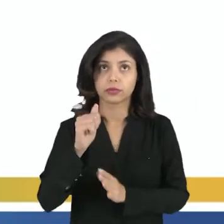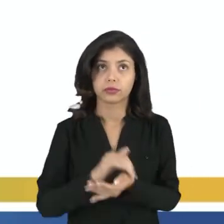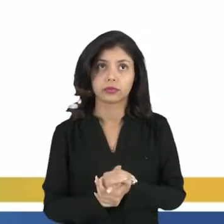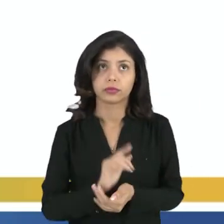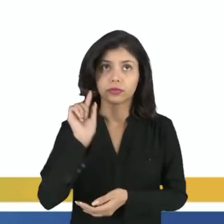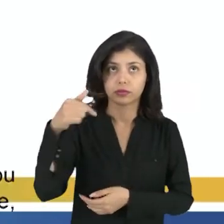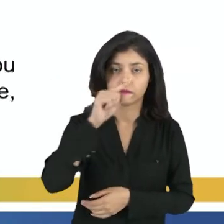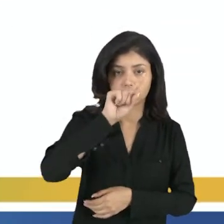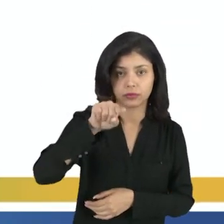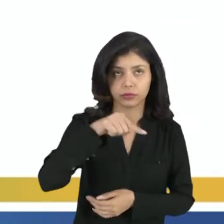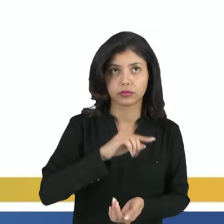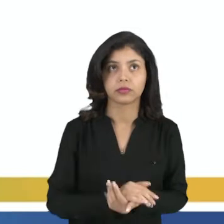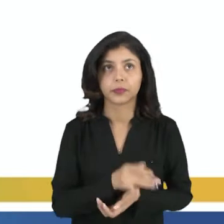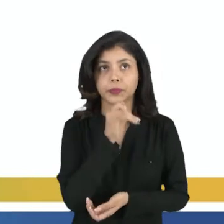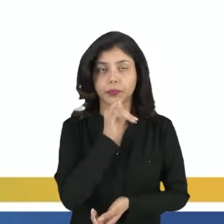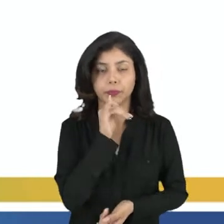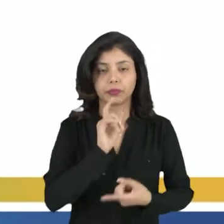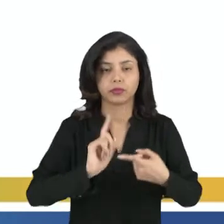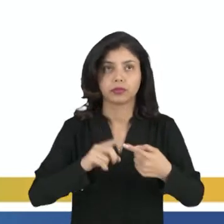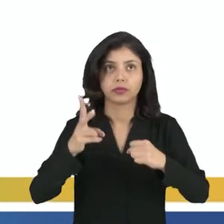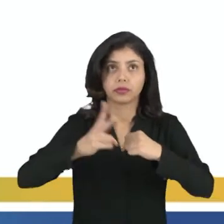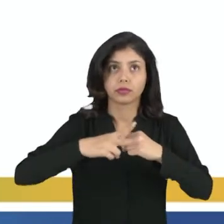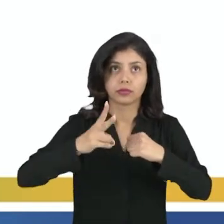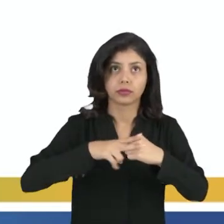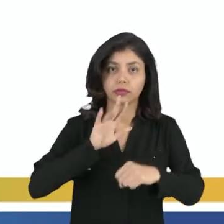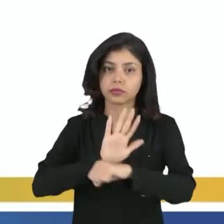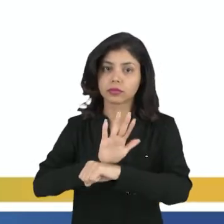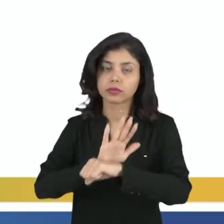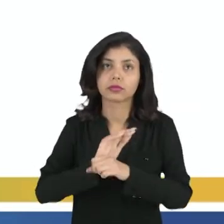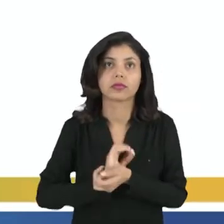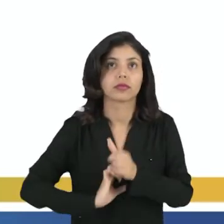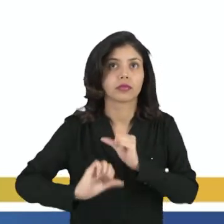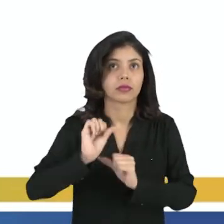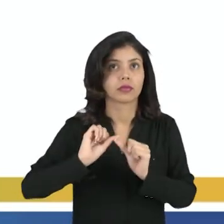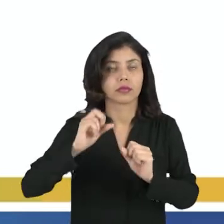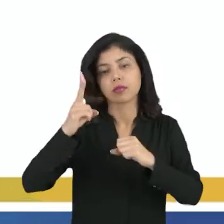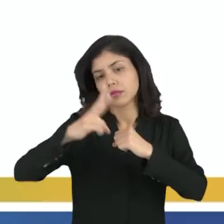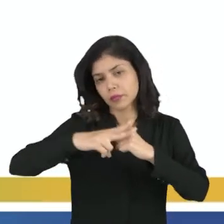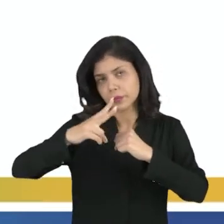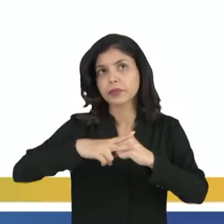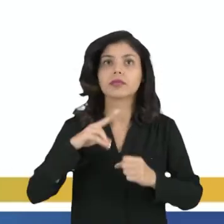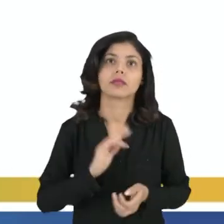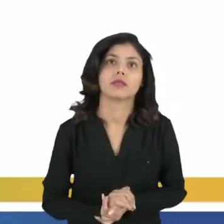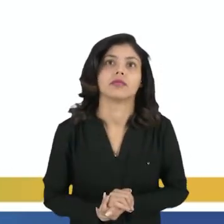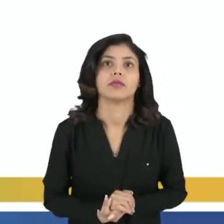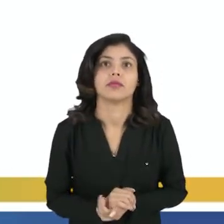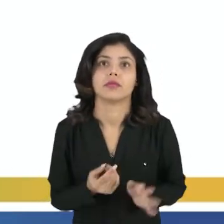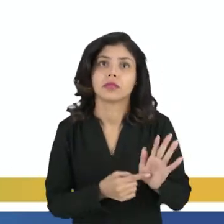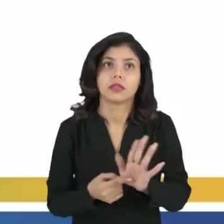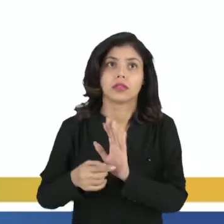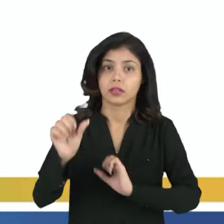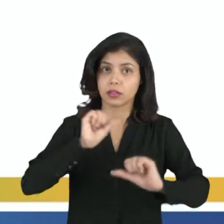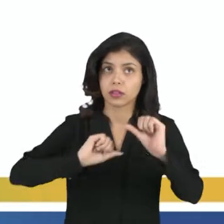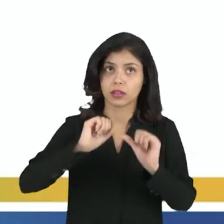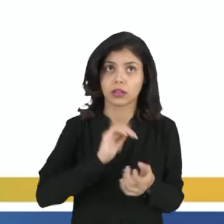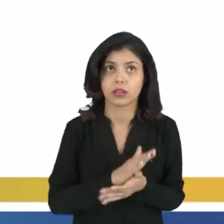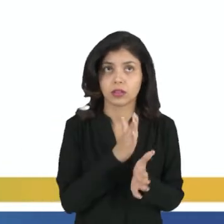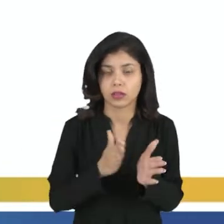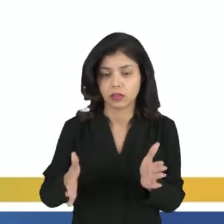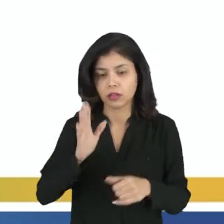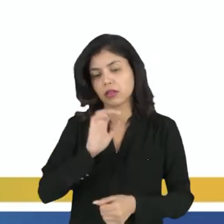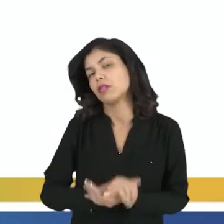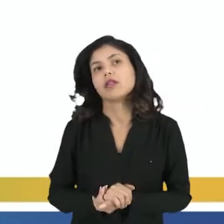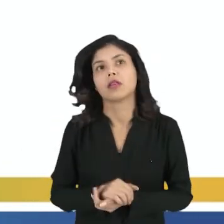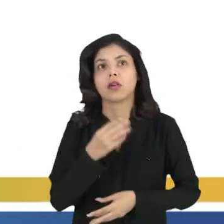dos seguintes marcadores. Os verbos auxiliares, que vão modificar o aspecto verbal, tá? Indicando que uma mudança, uma permanência